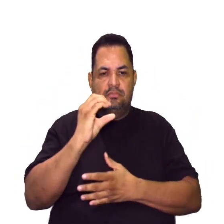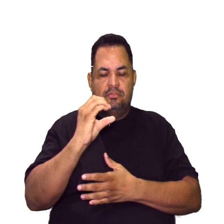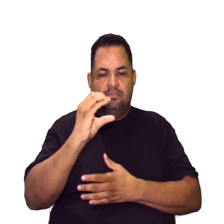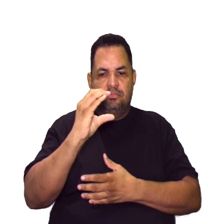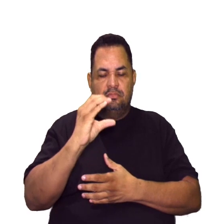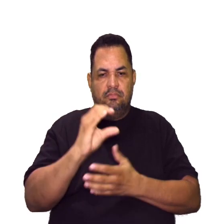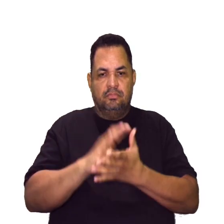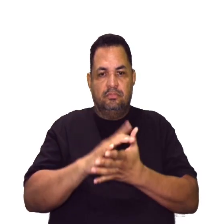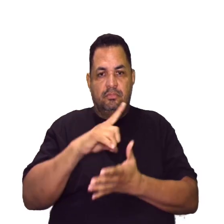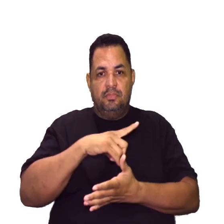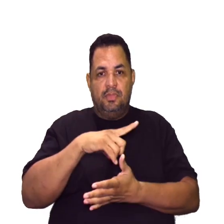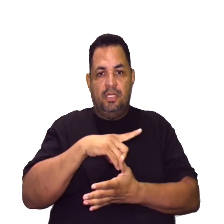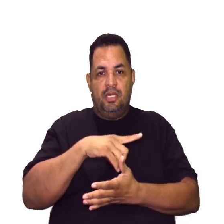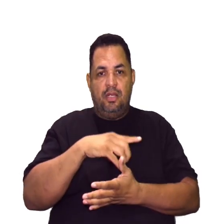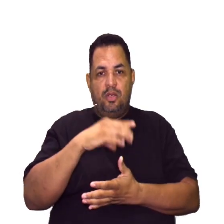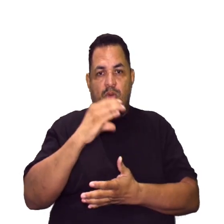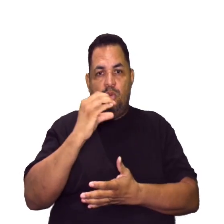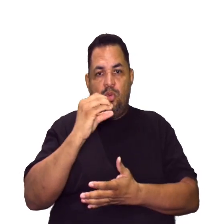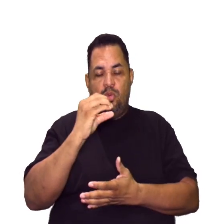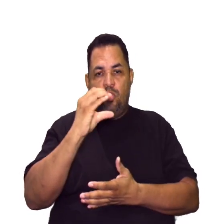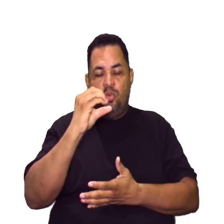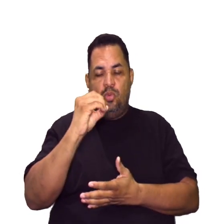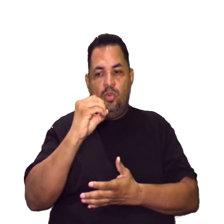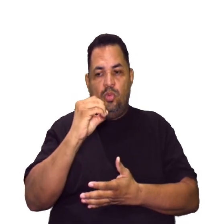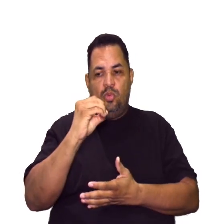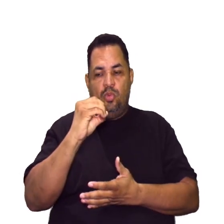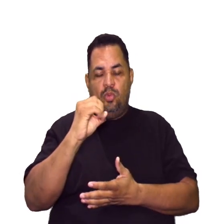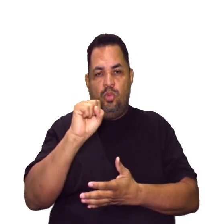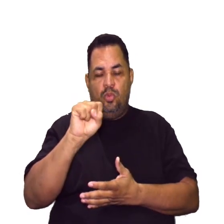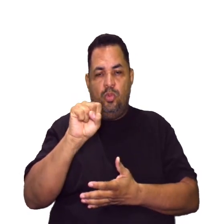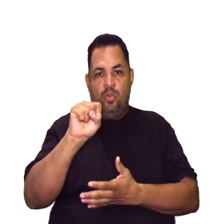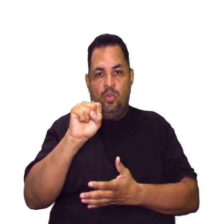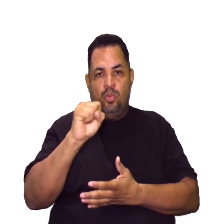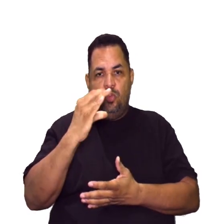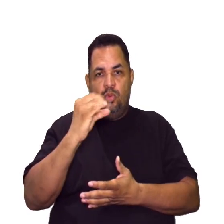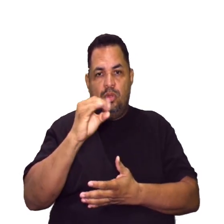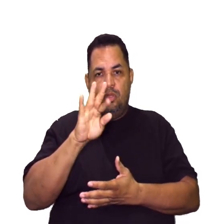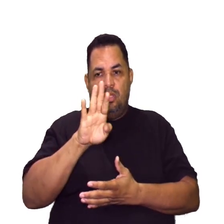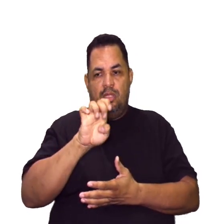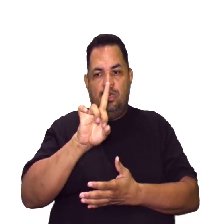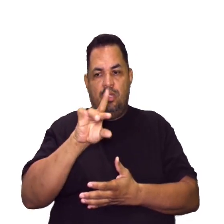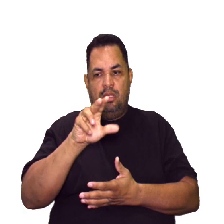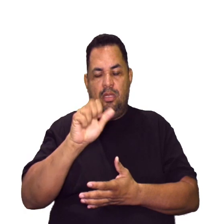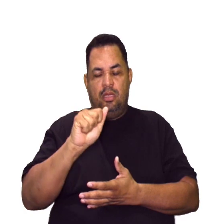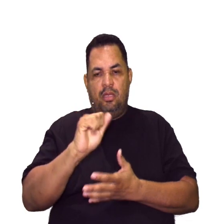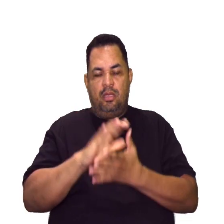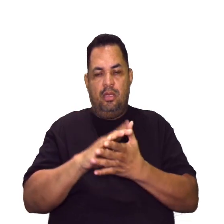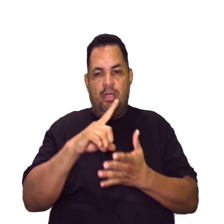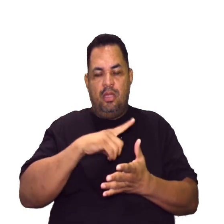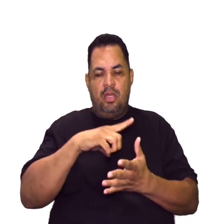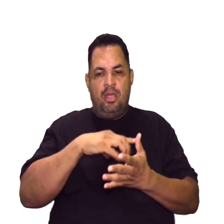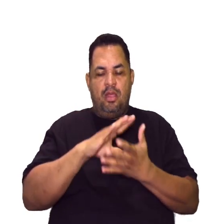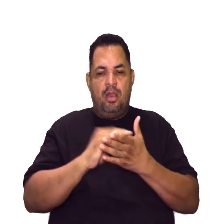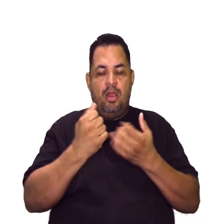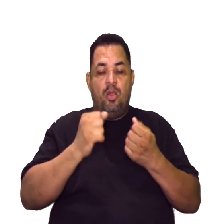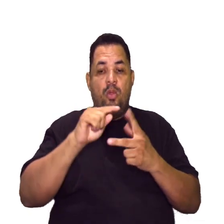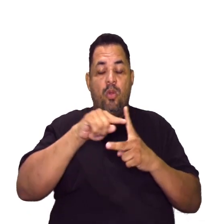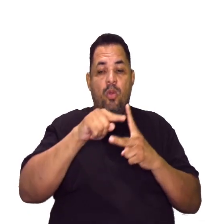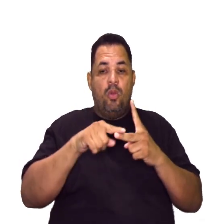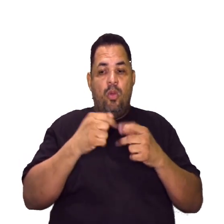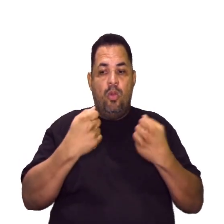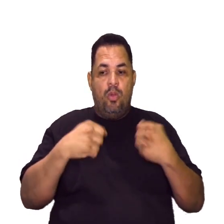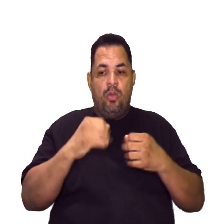octaédrica. Por quê? É o ângulo que permite a maior distância entre